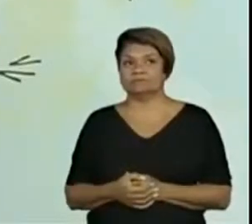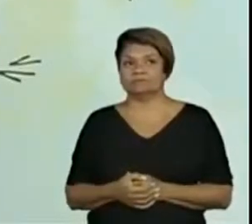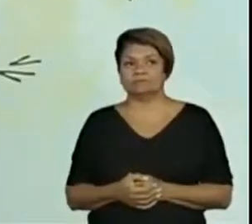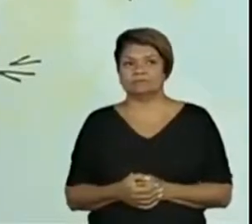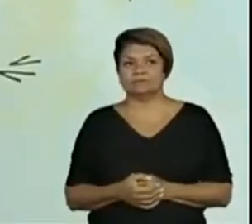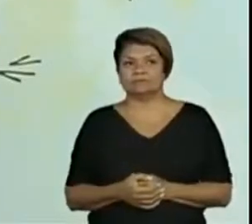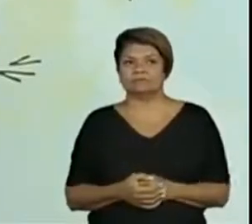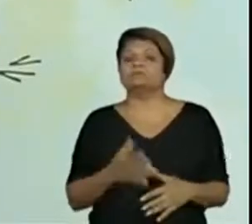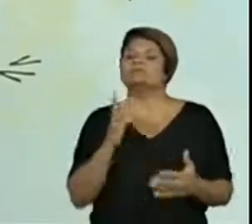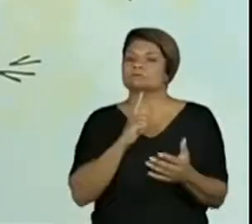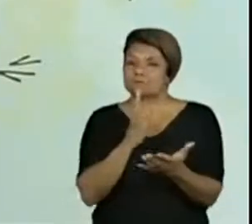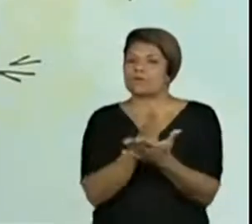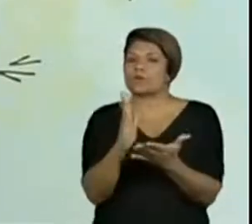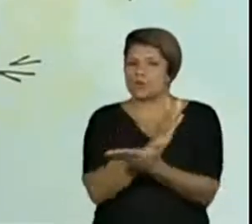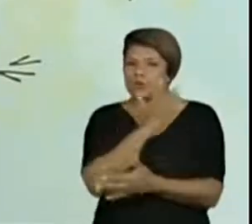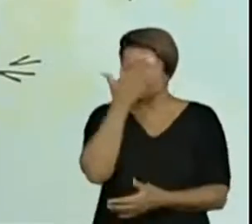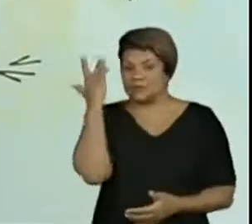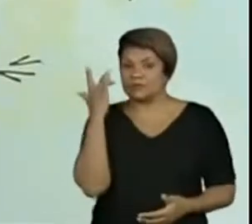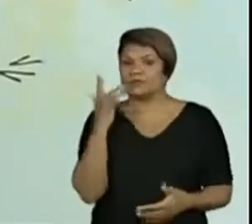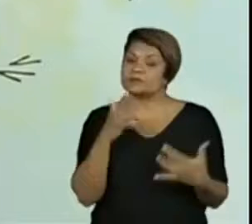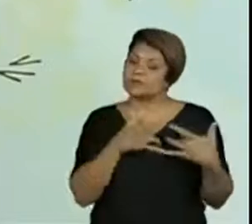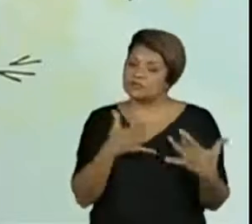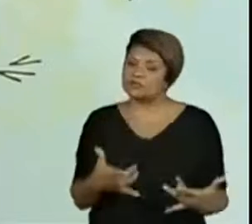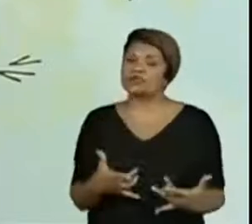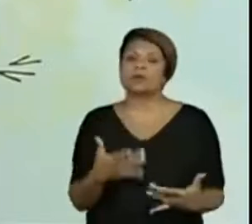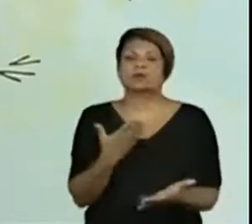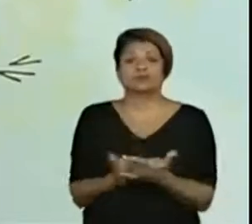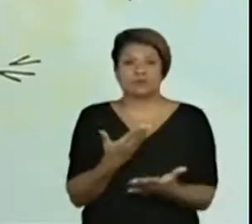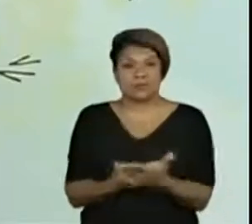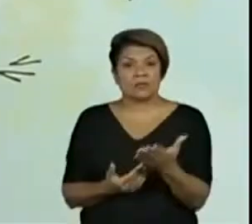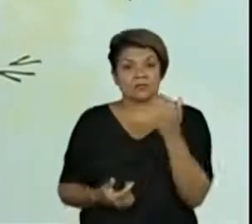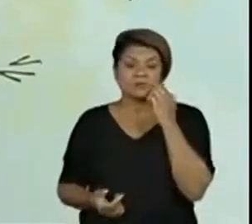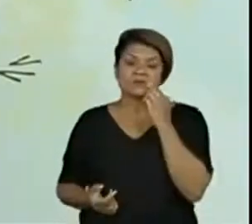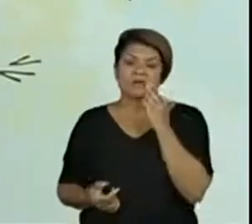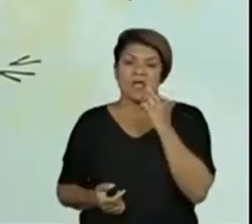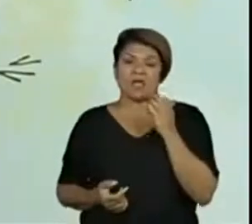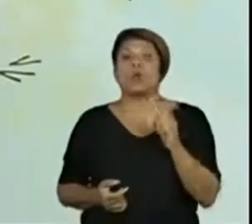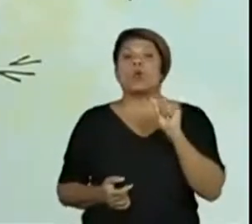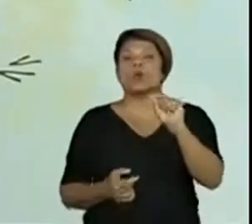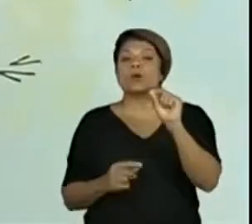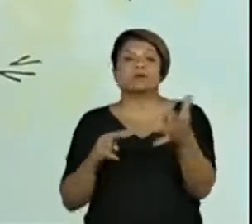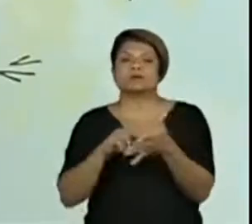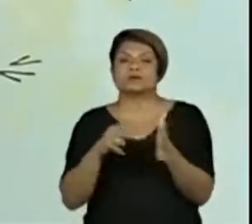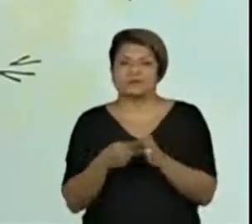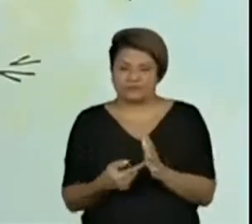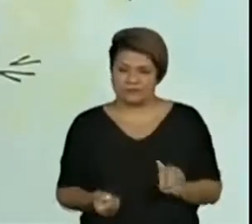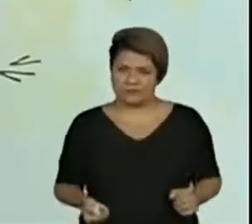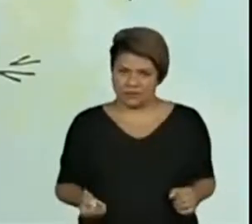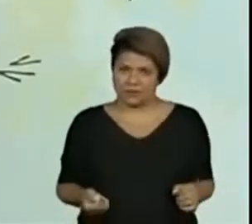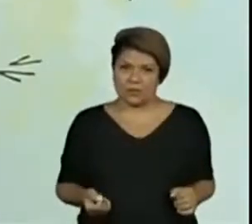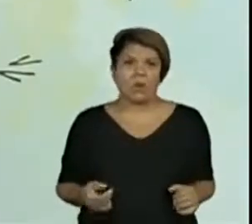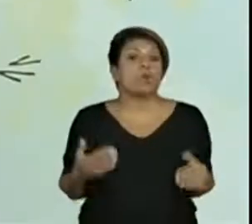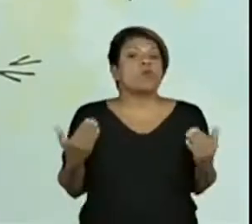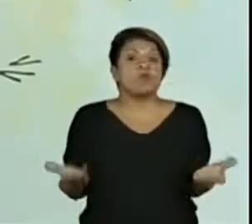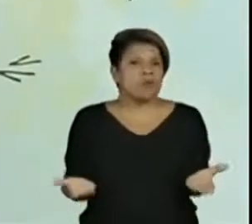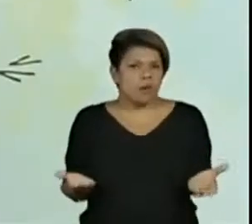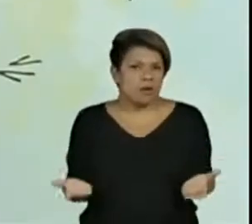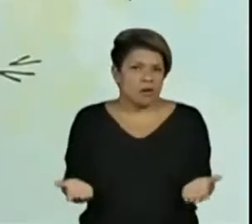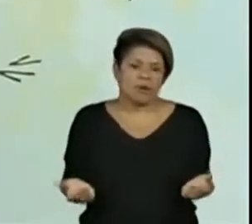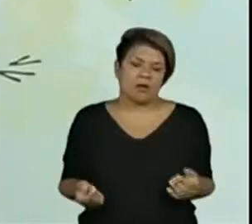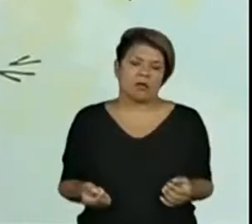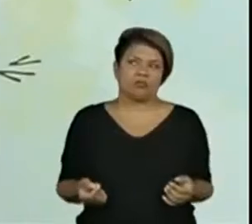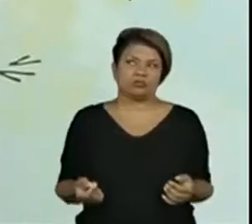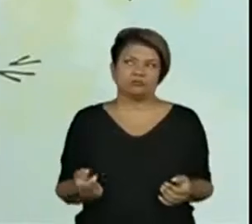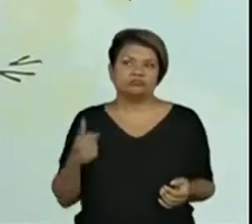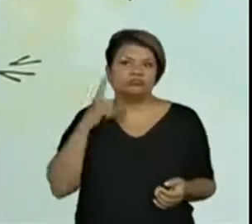há pessoas que se dedicam a estudar isso. O que isso quer dizer? Quais indícios nós temos de que